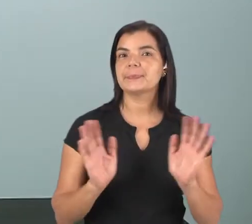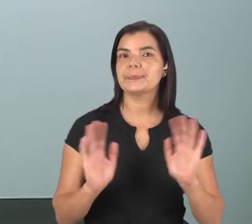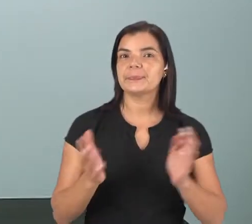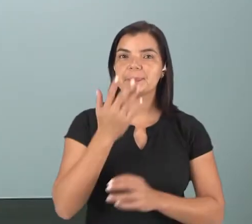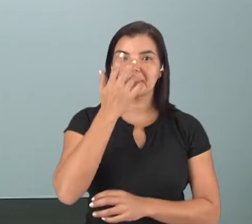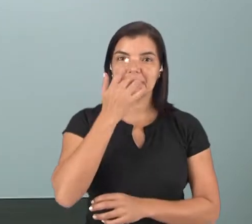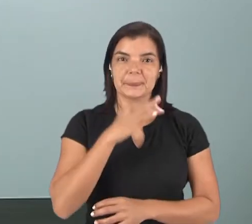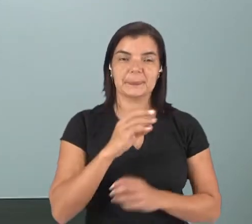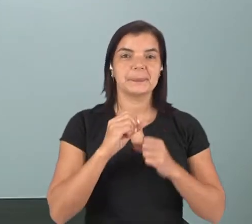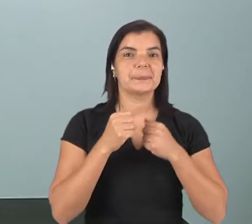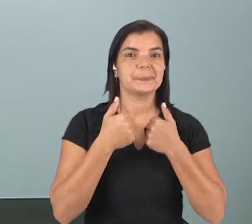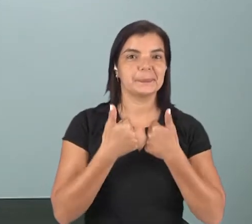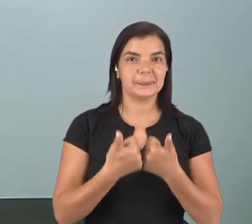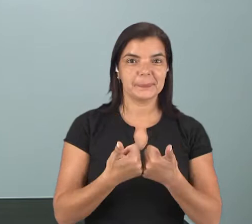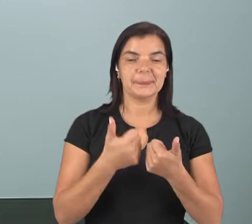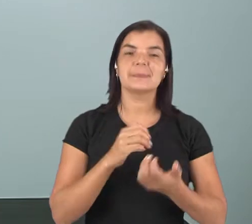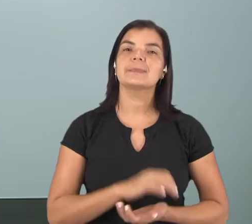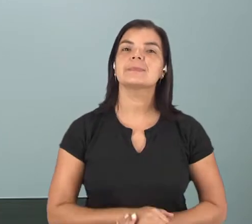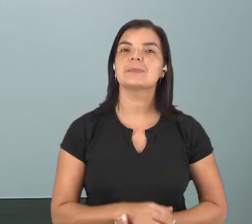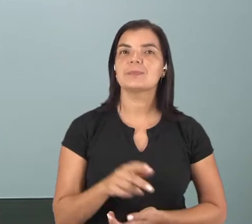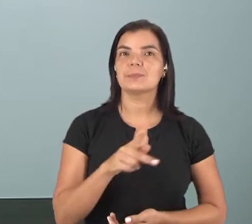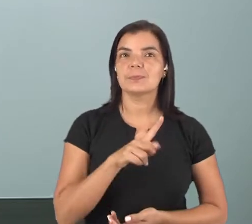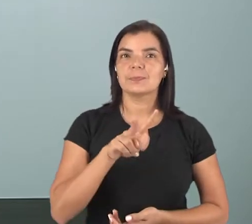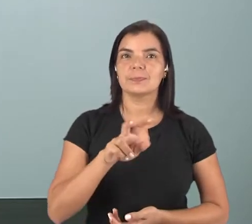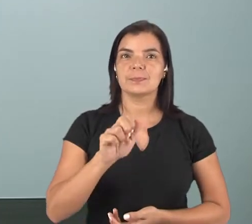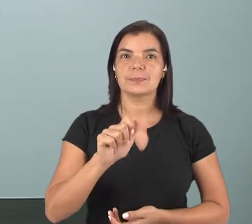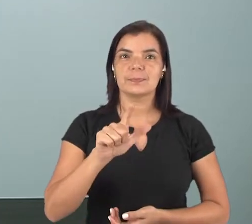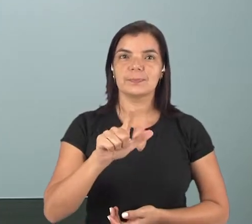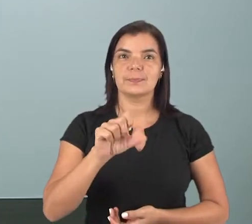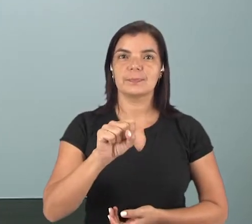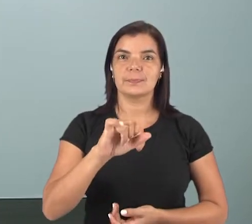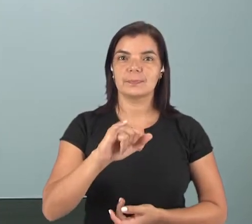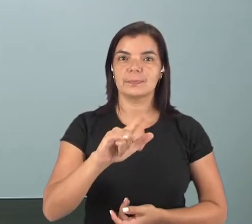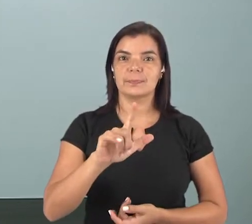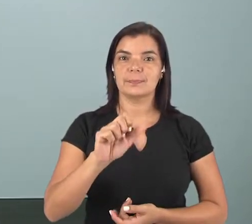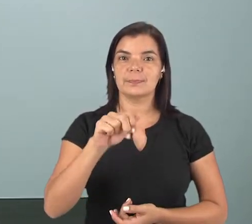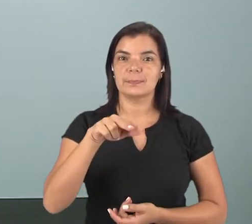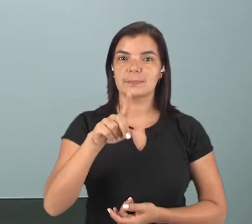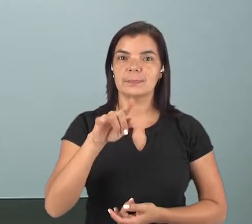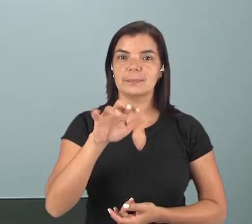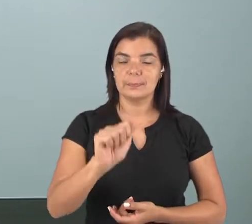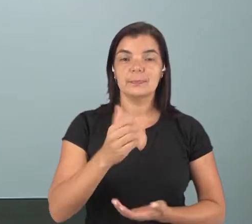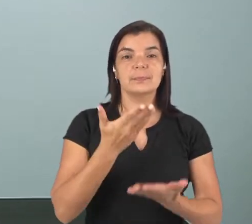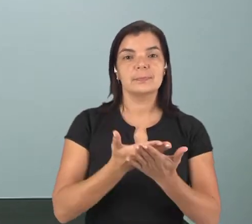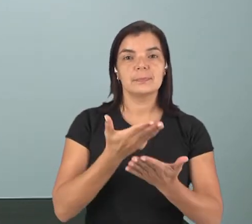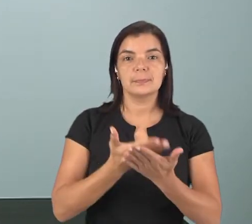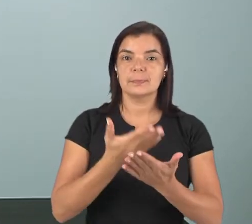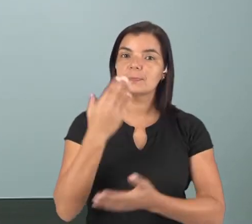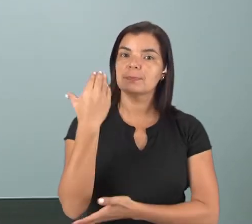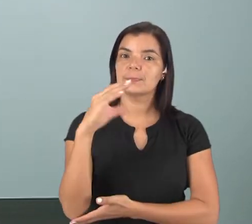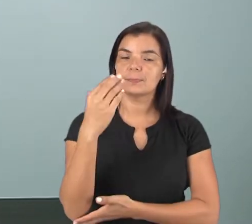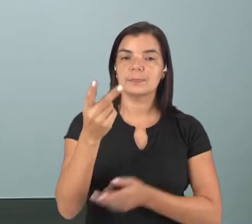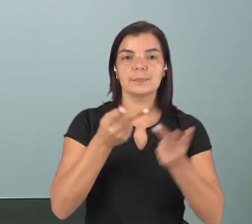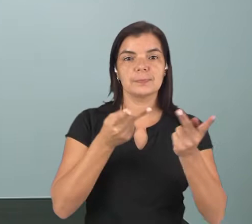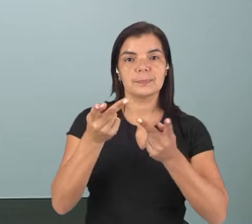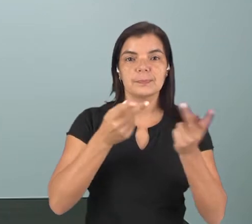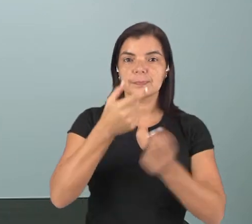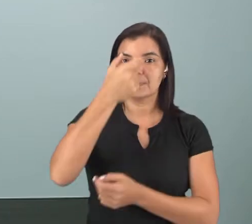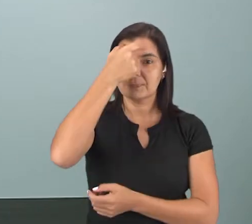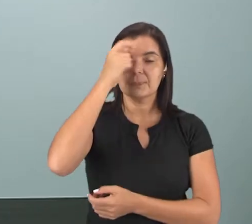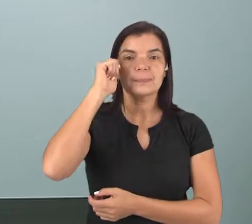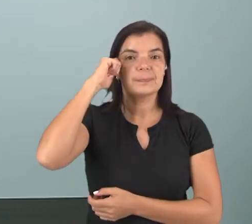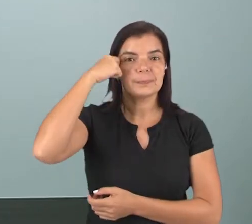Olá, crianças, tudo bem com vocês? Eu sou a professora Valcilândia e nós teremos hoje aula de ciências do projeto Consciência